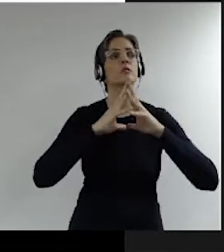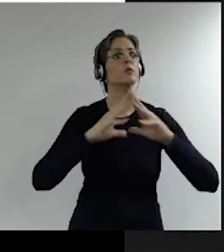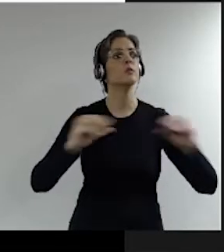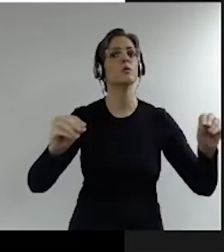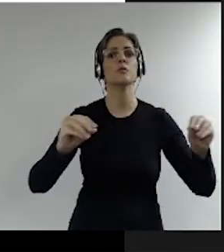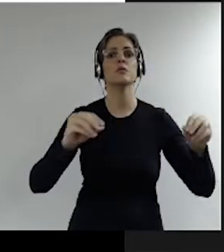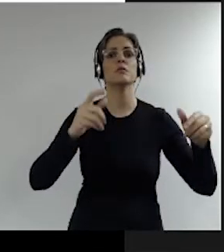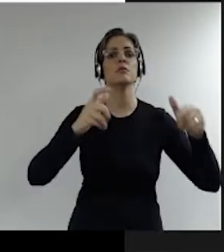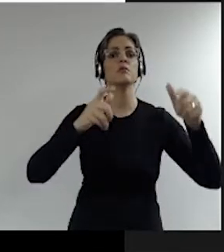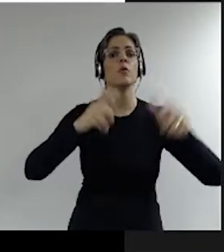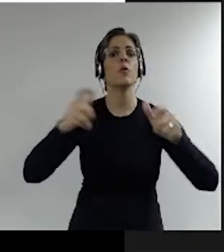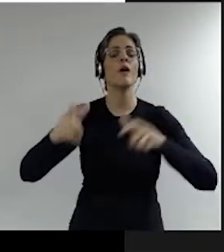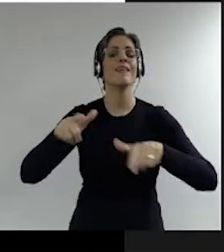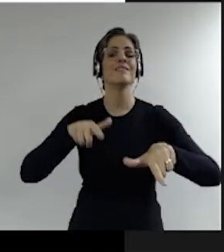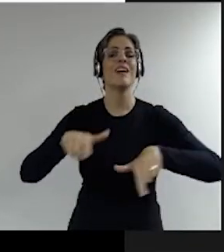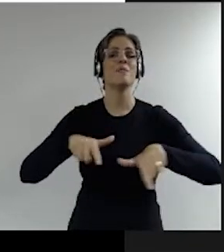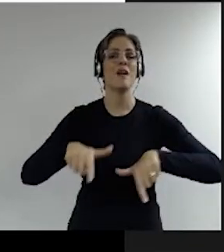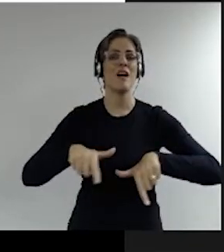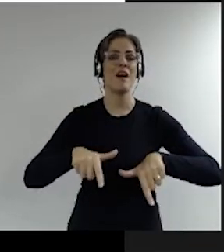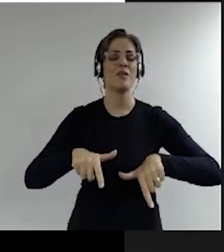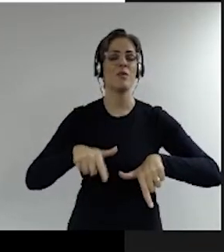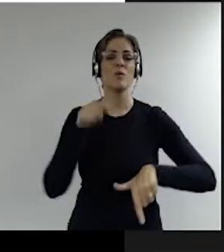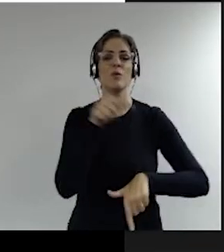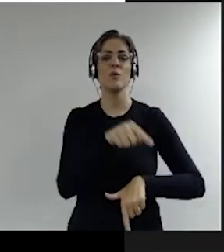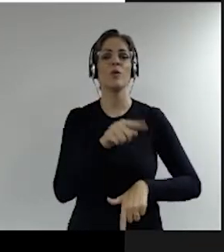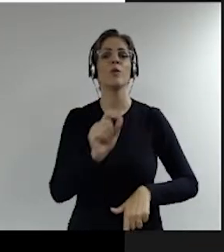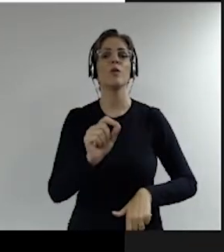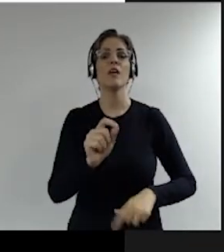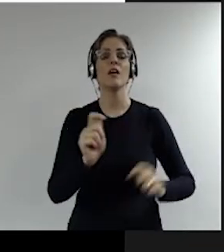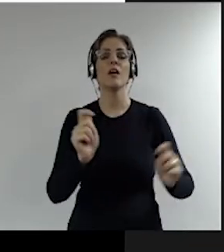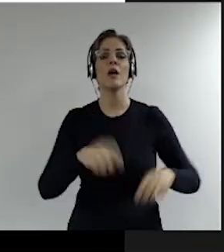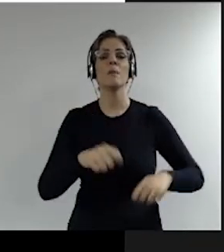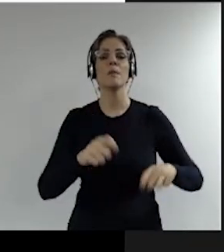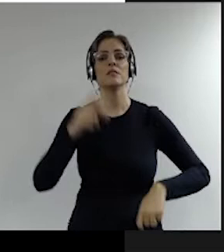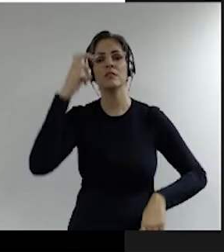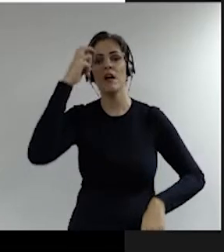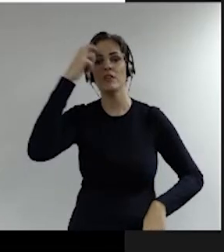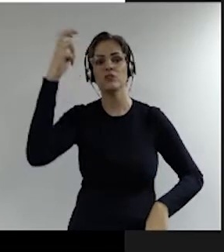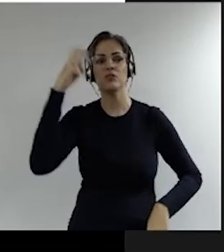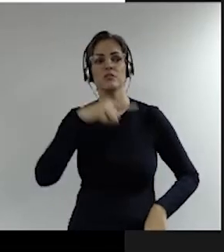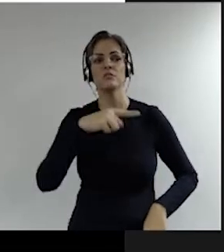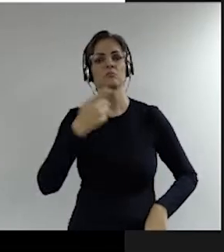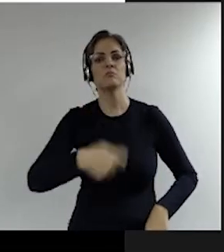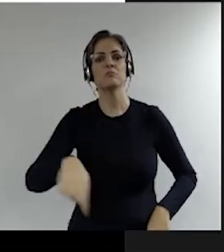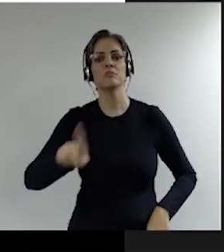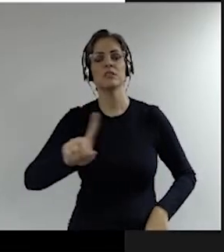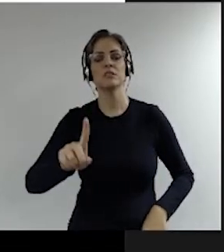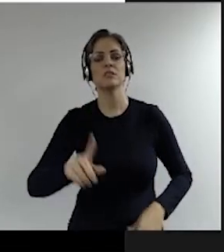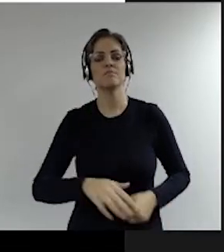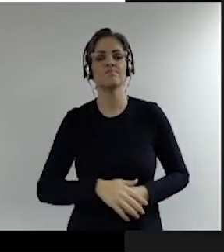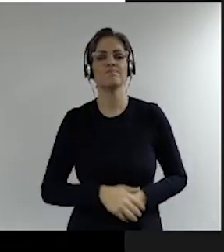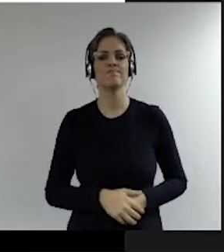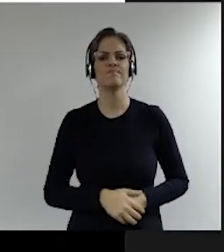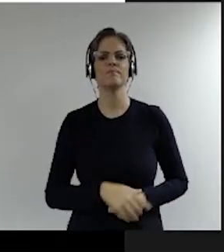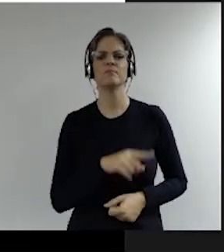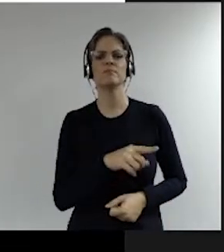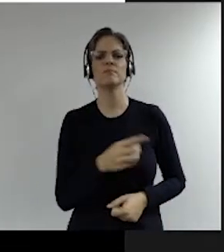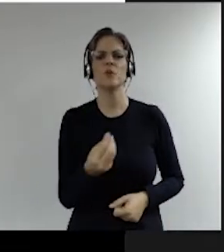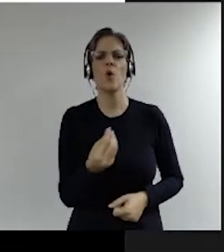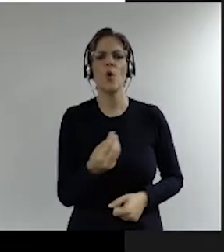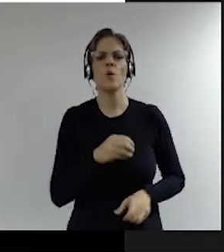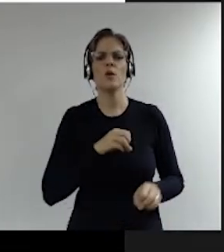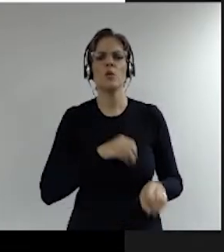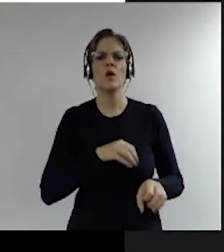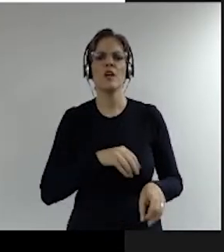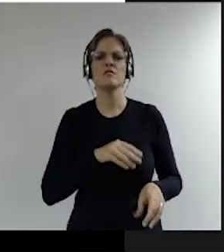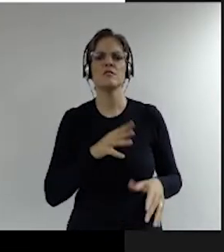postos de trabalho, inclusive postos de trabalho que demandam competências intelectuais. Qual o impacto disso na